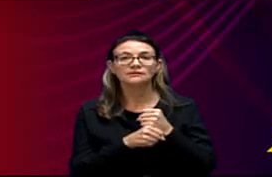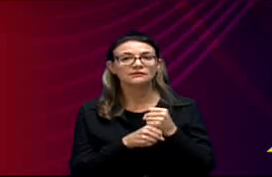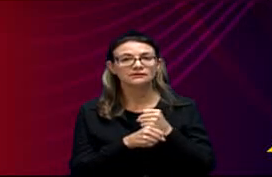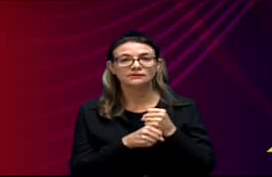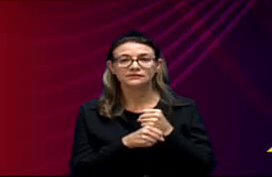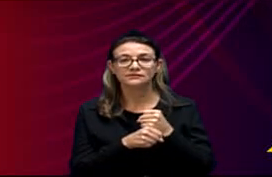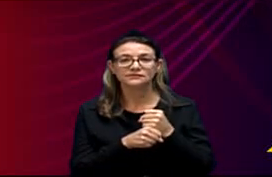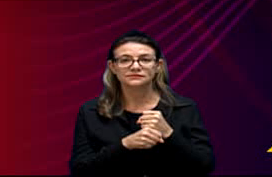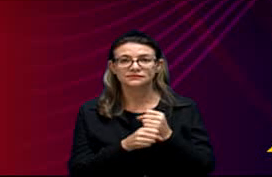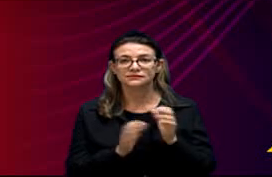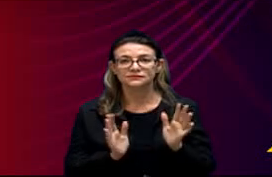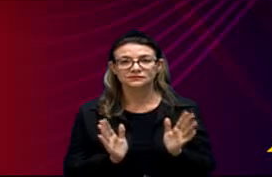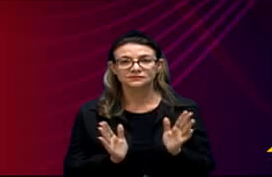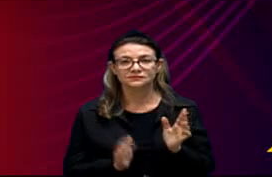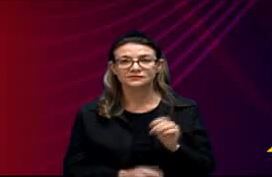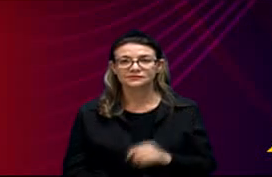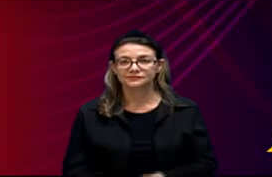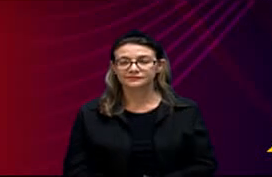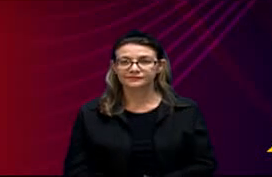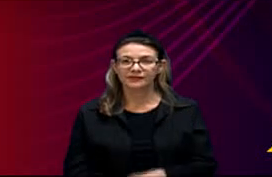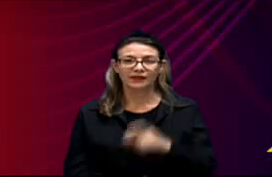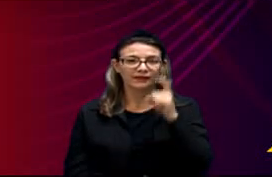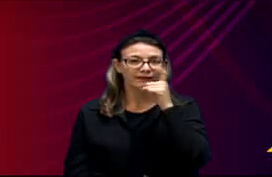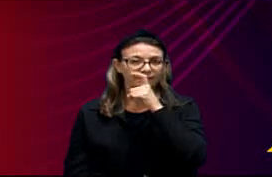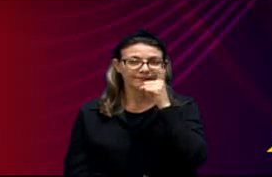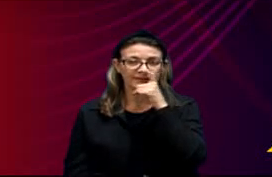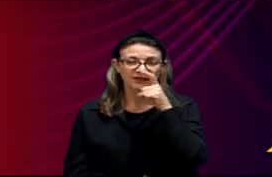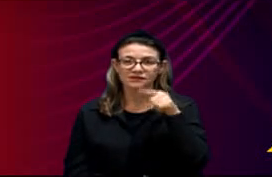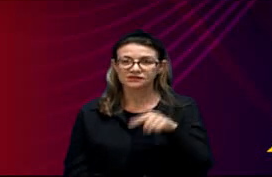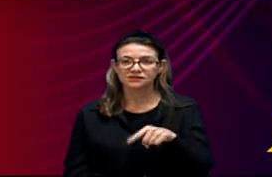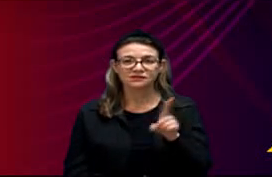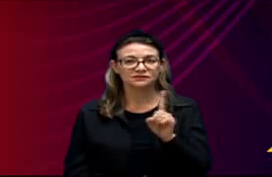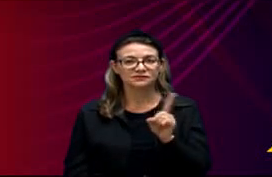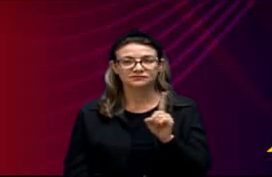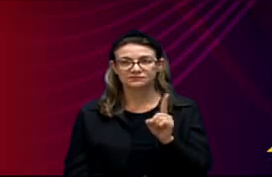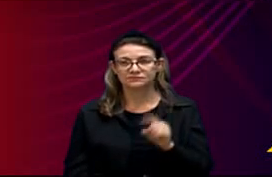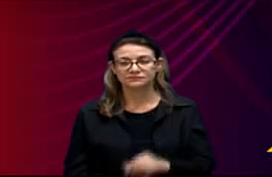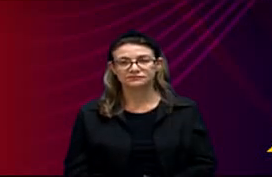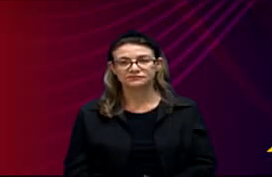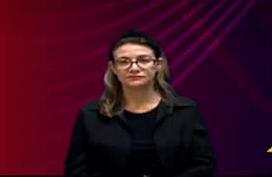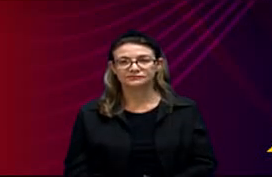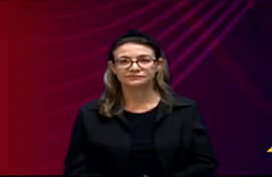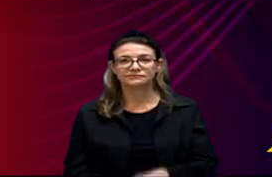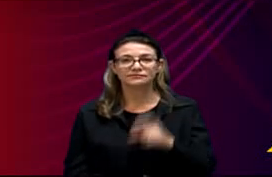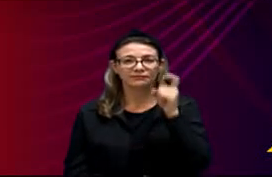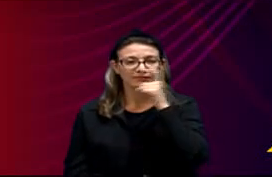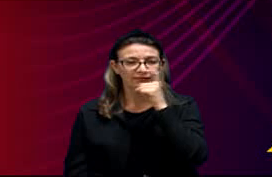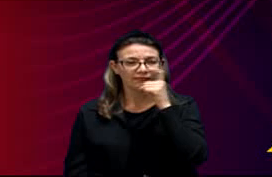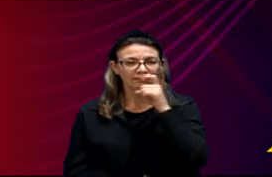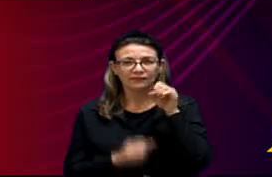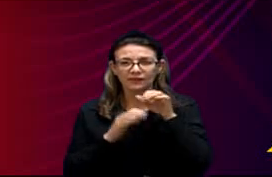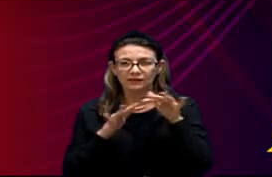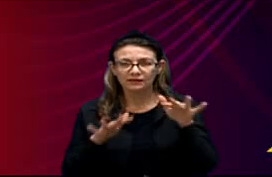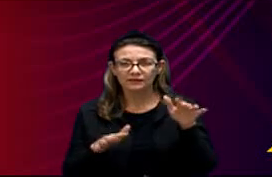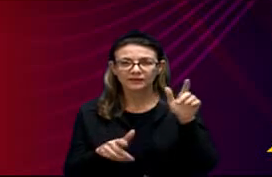Mimo é is não vão mentir mais na minha cara mentir povo vou sair falando pro po fazer vídeo